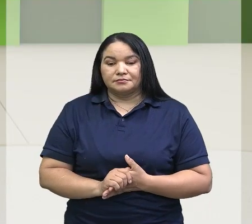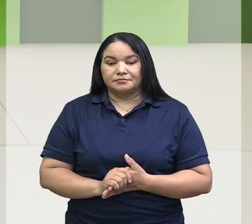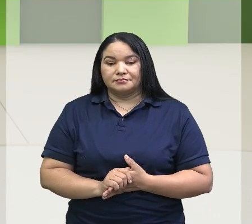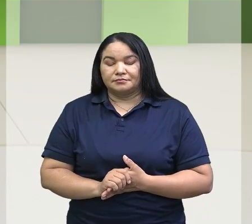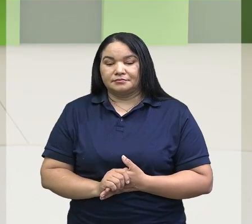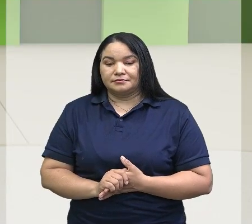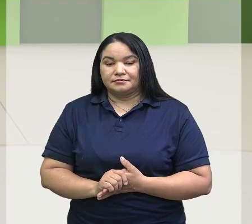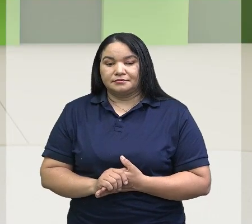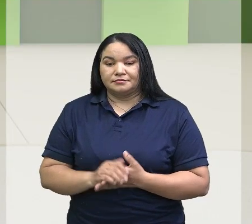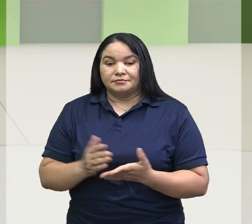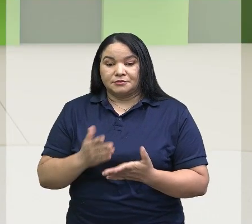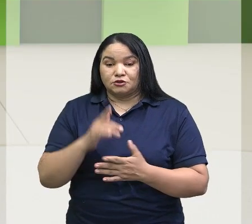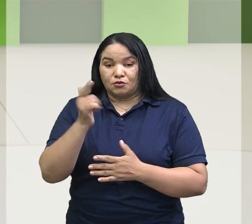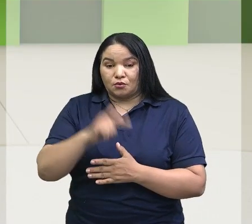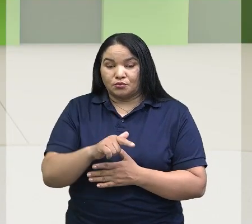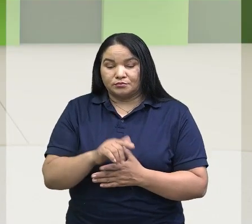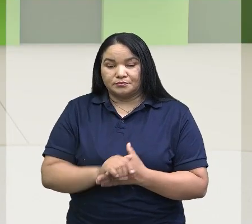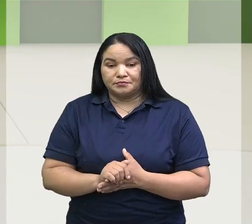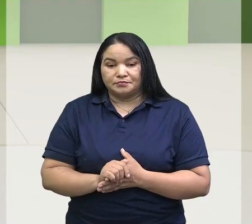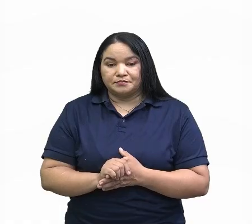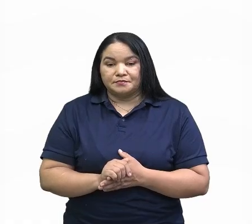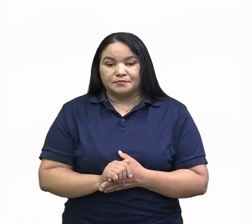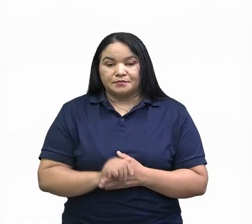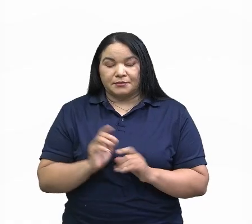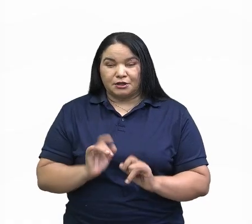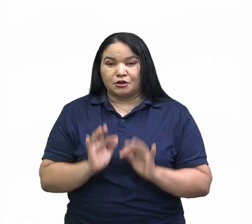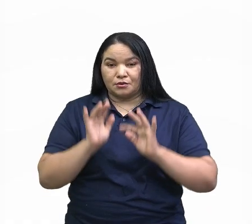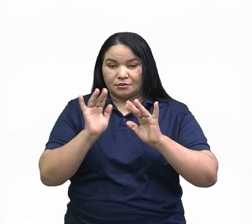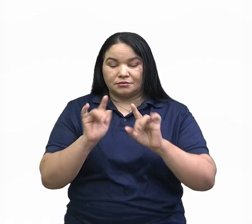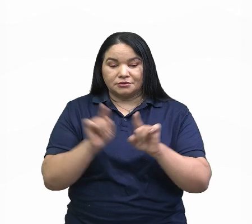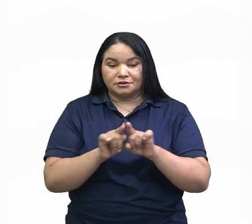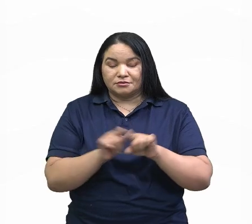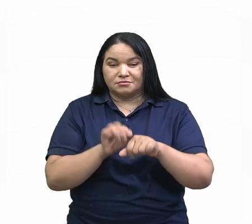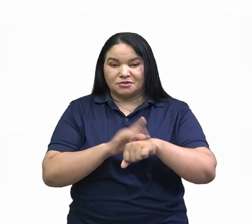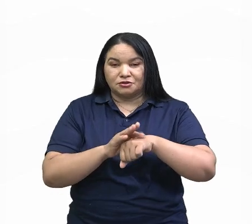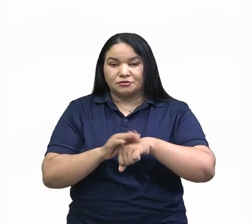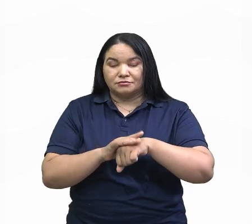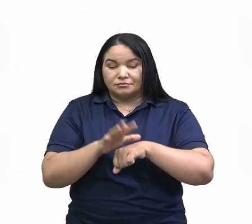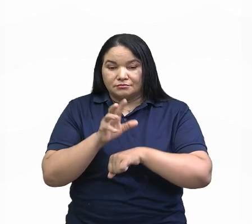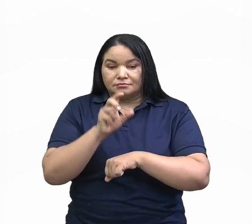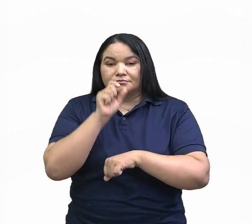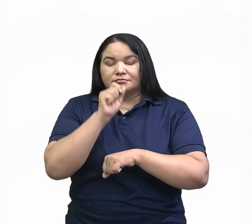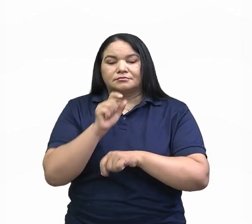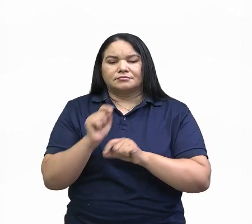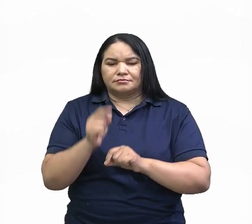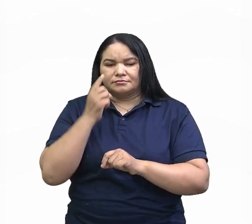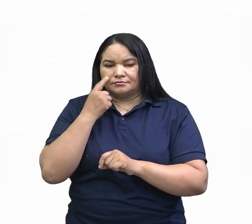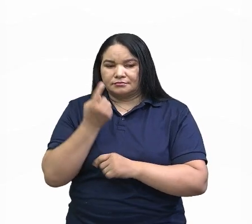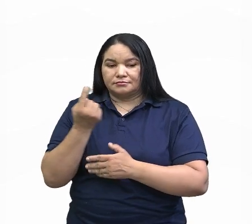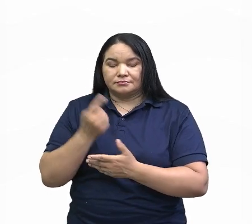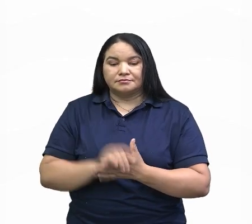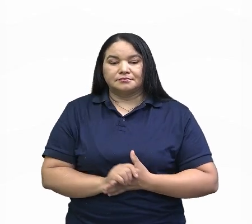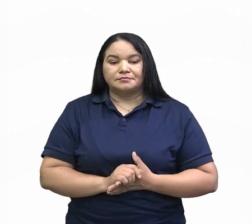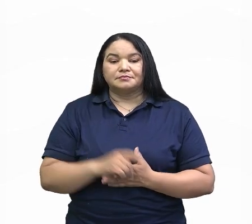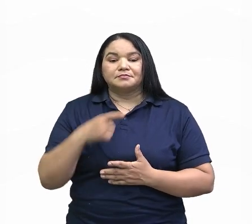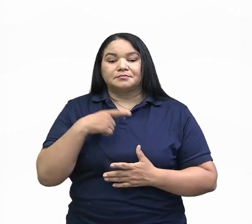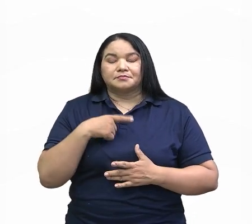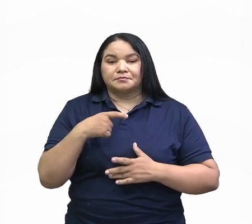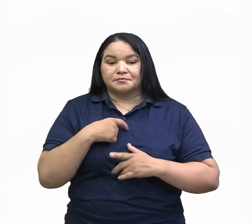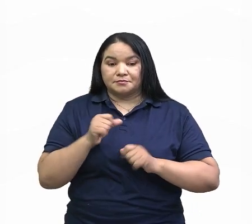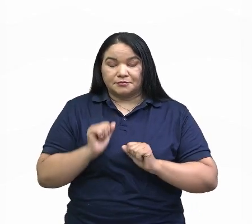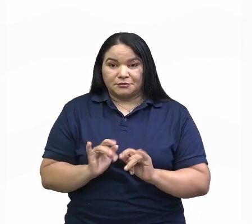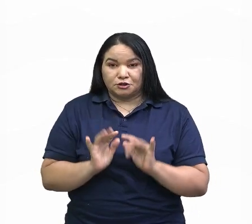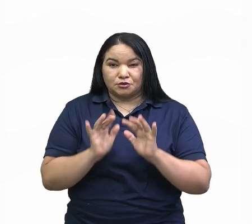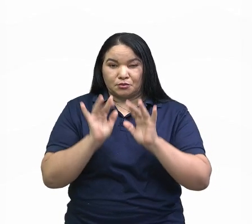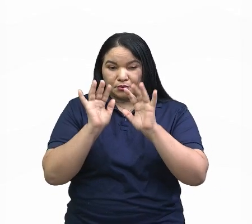agora sobre a poluição do ar e as doenças respiratórias na imagem a seguir. Então, olha aí. A poluição do ar, ela